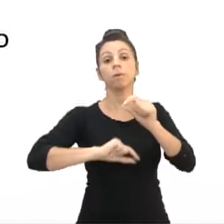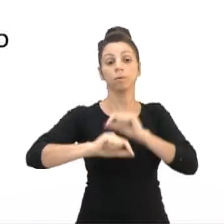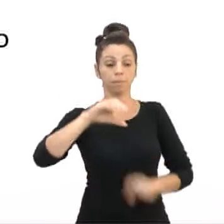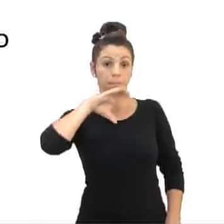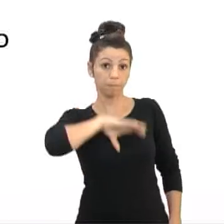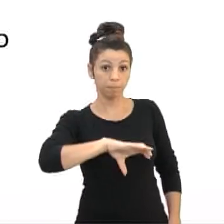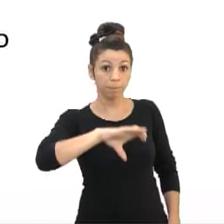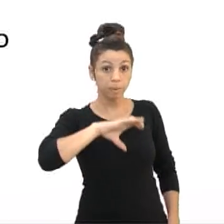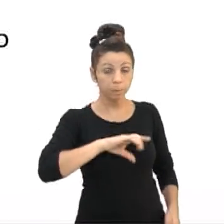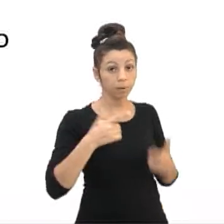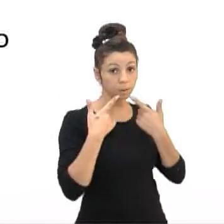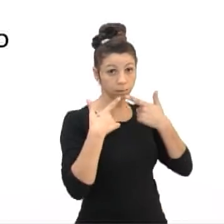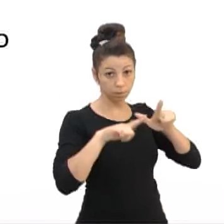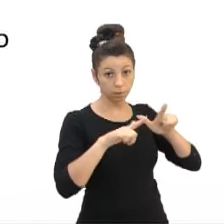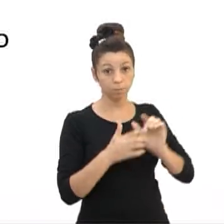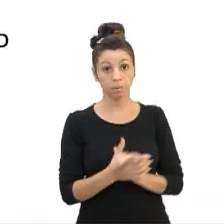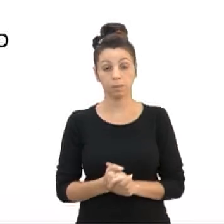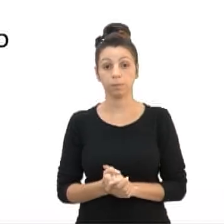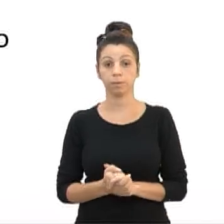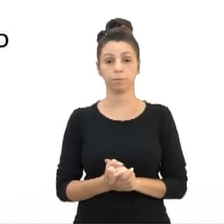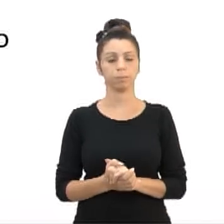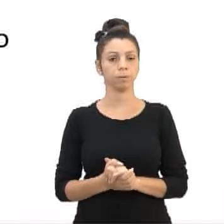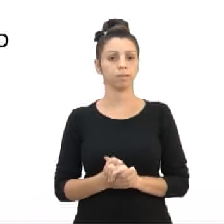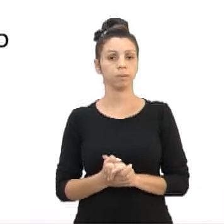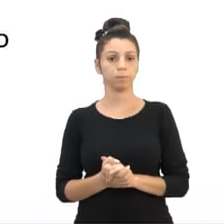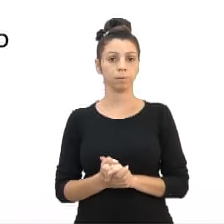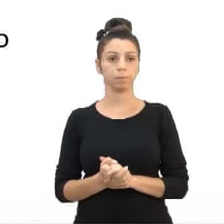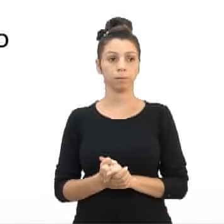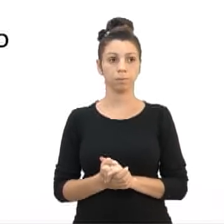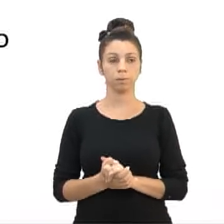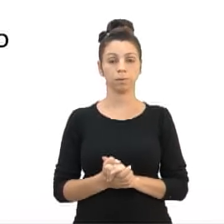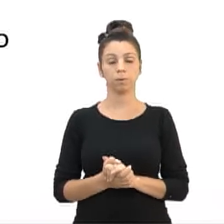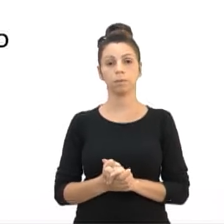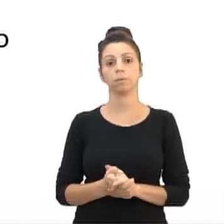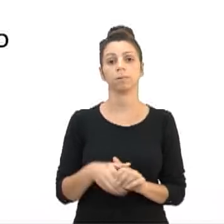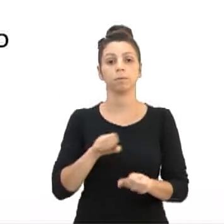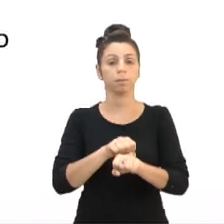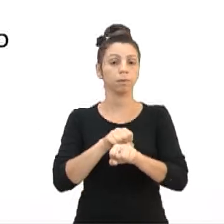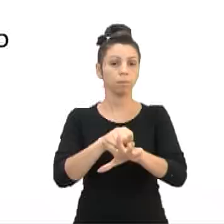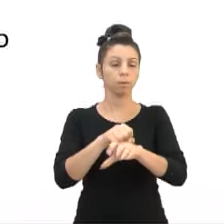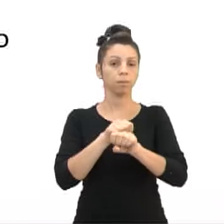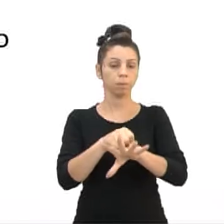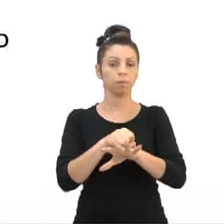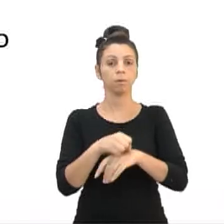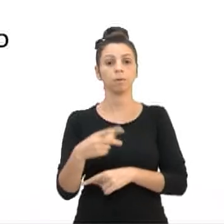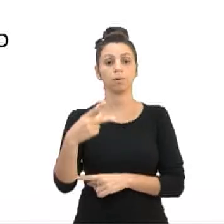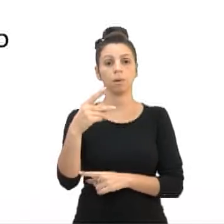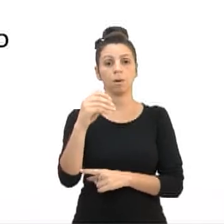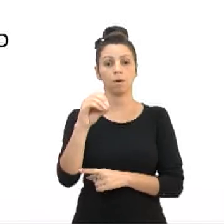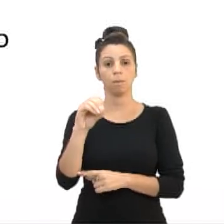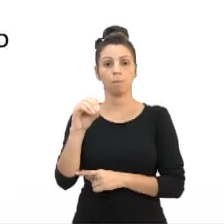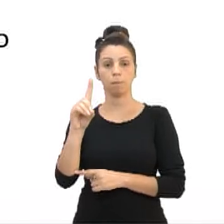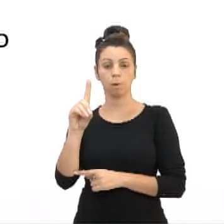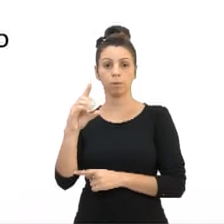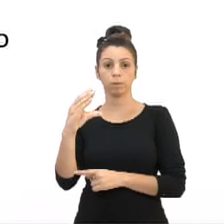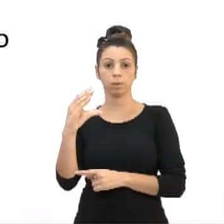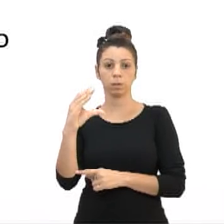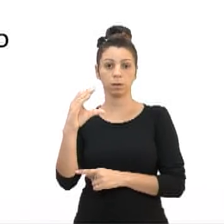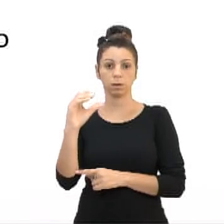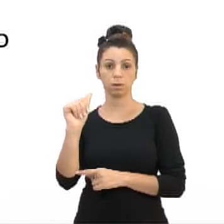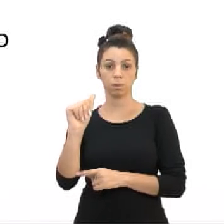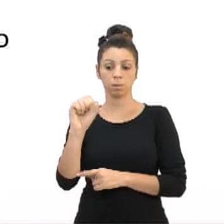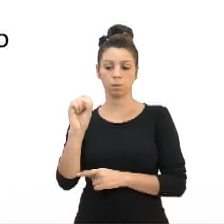da língua portuguesa. Será que a palavra podcast pode ser considerada um